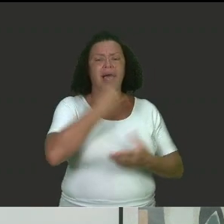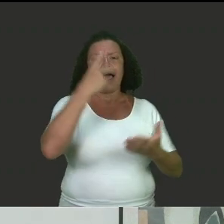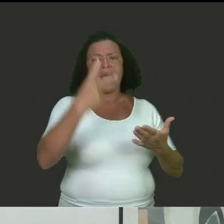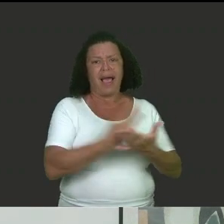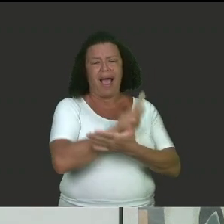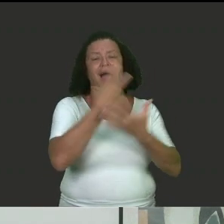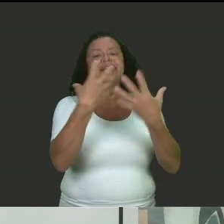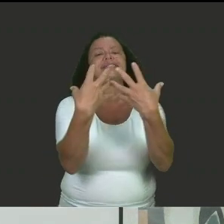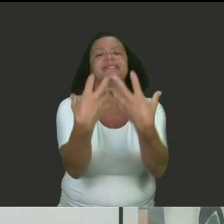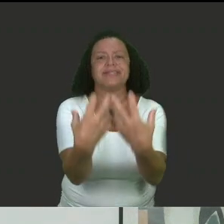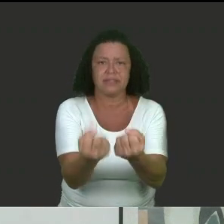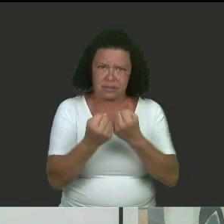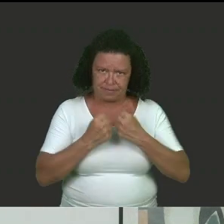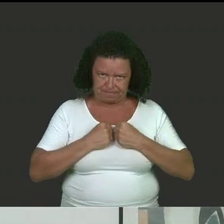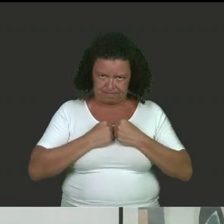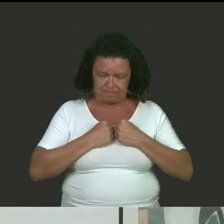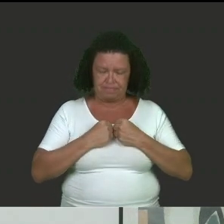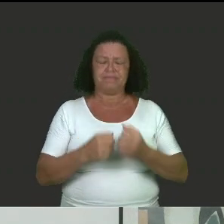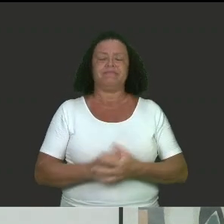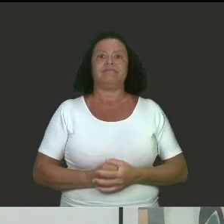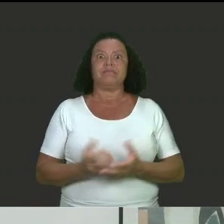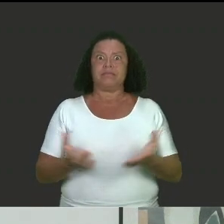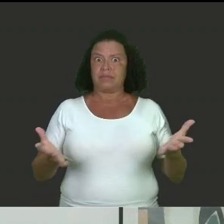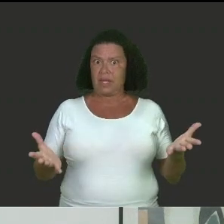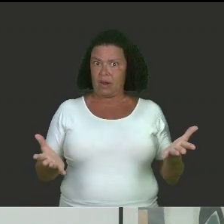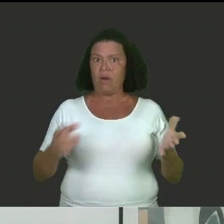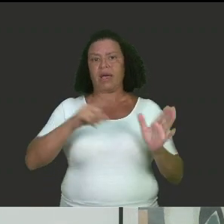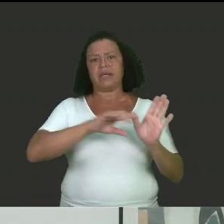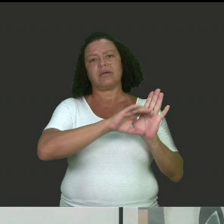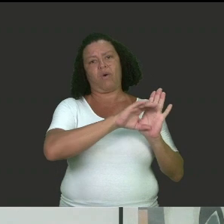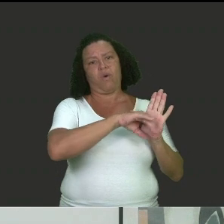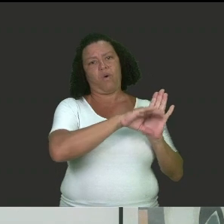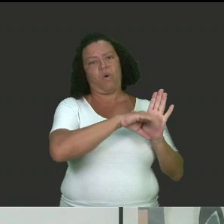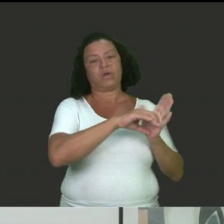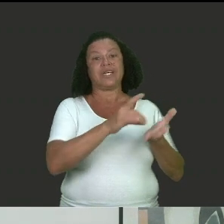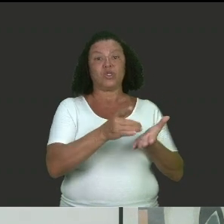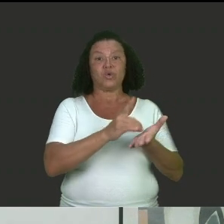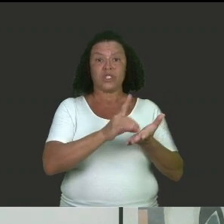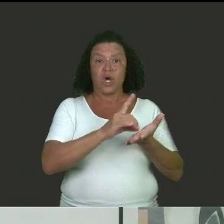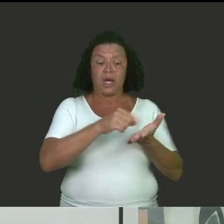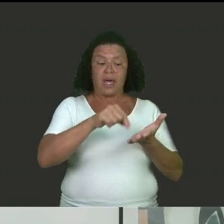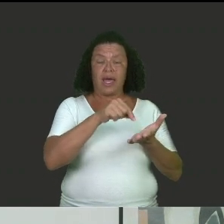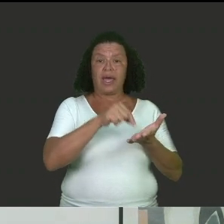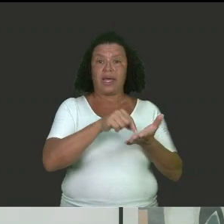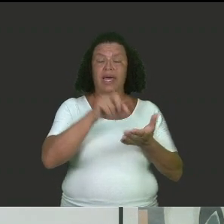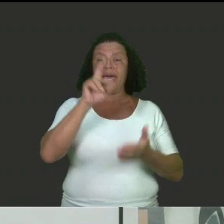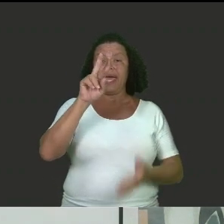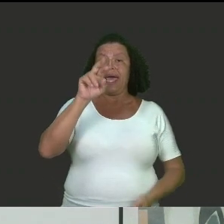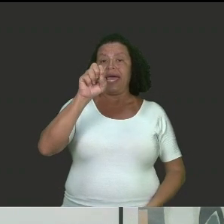conformidade. Então, esse é o conceito do dicionário de resignação.